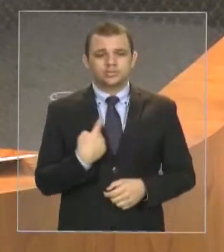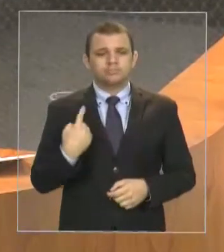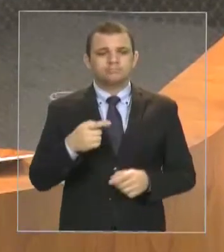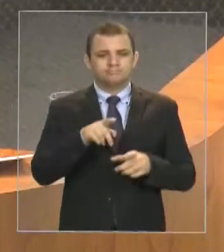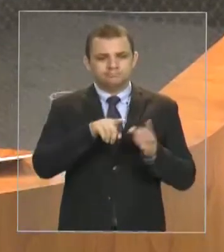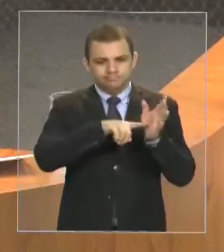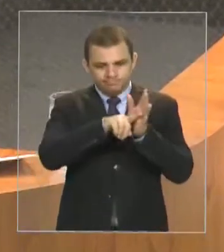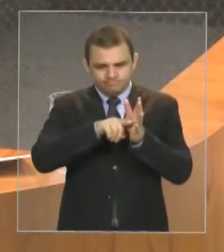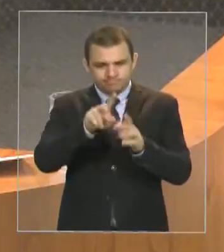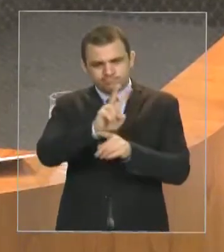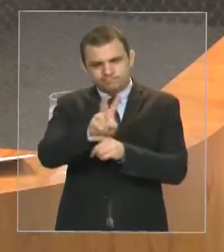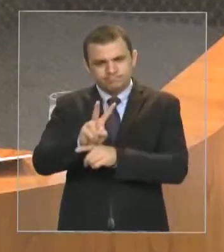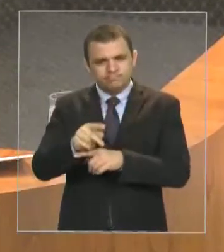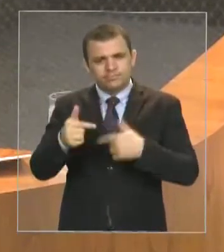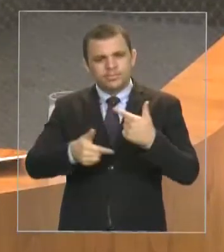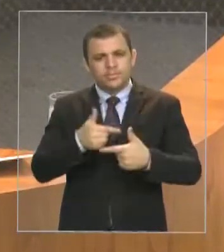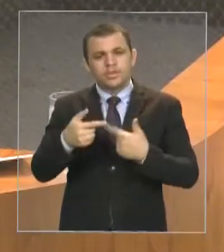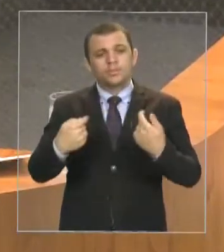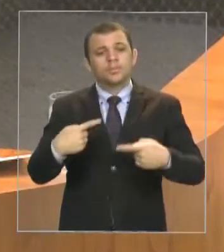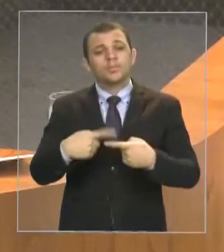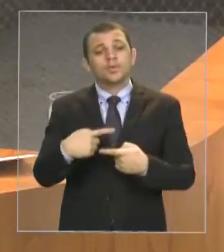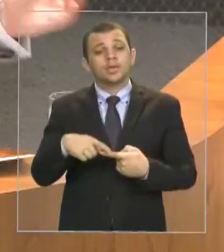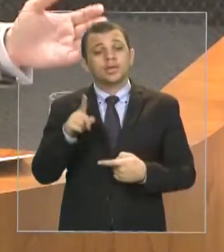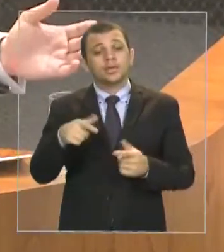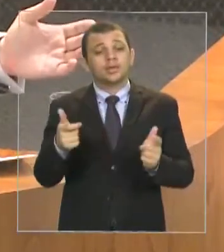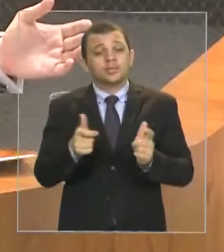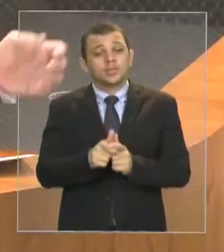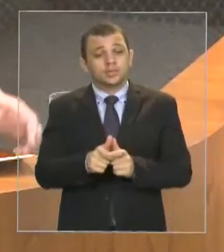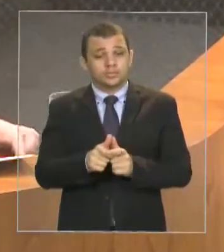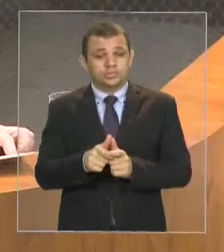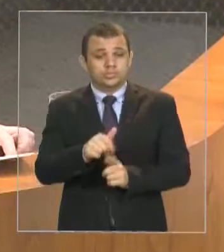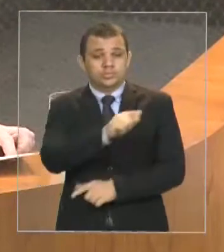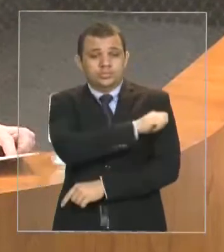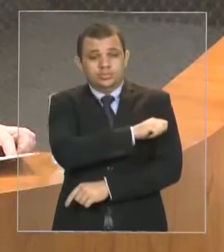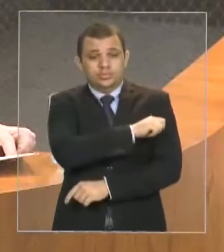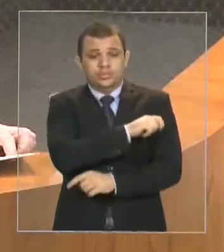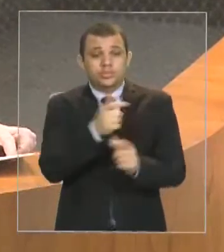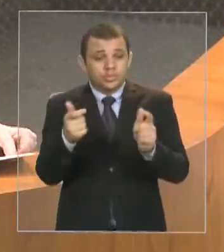fiscalize esse tipo de ação, porque é uma minoria que